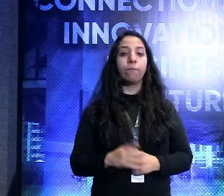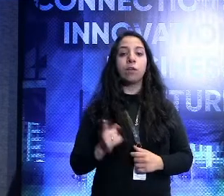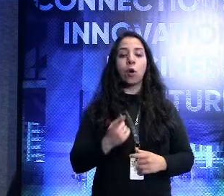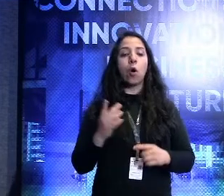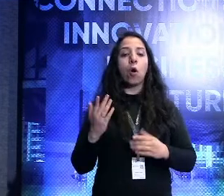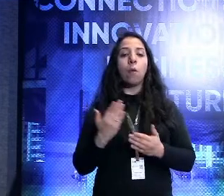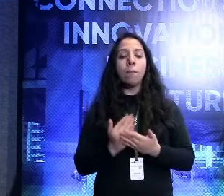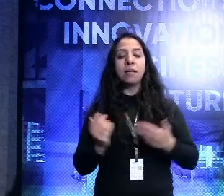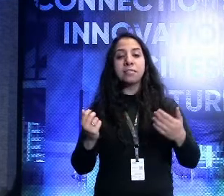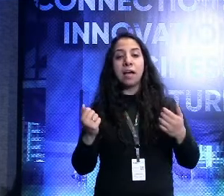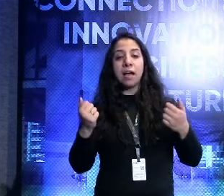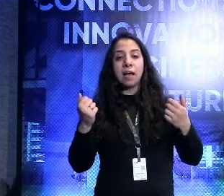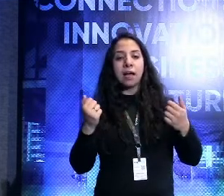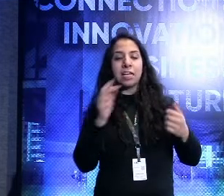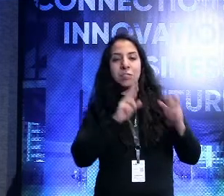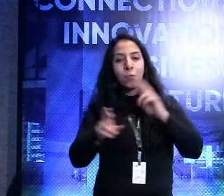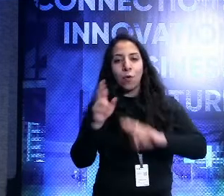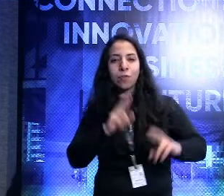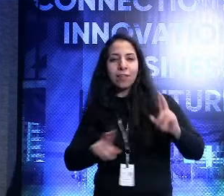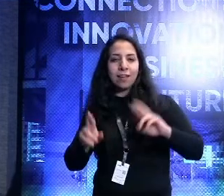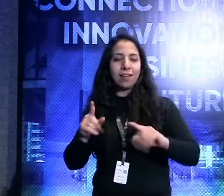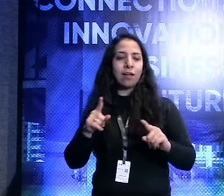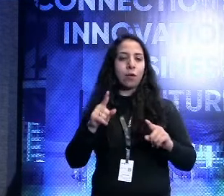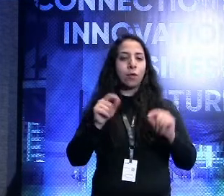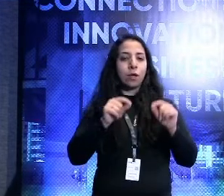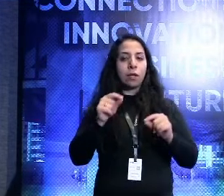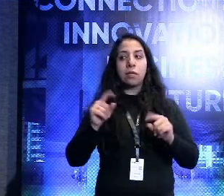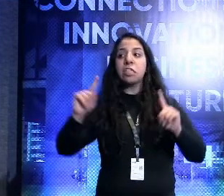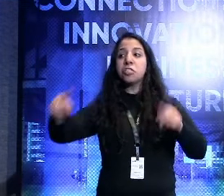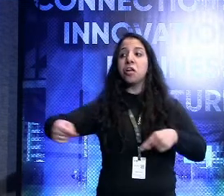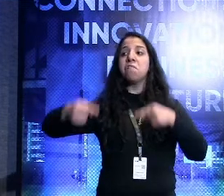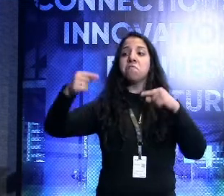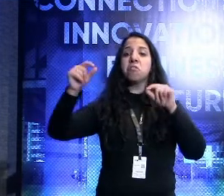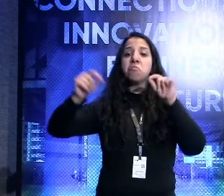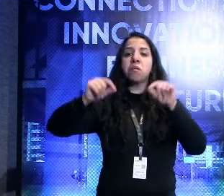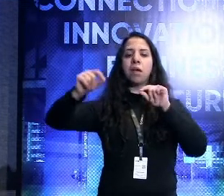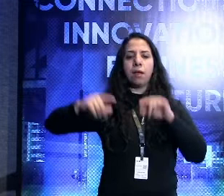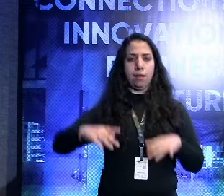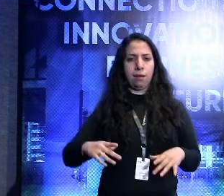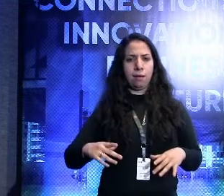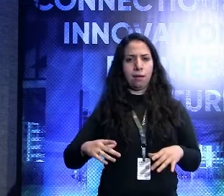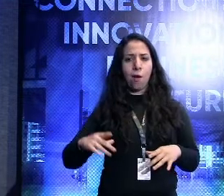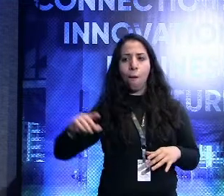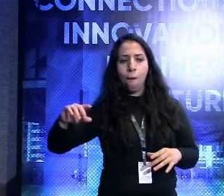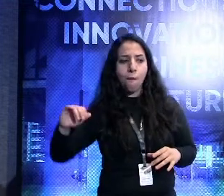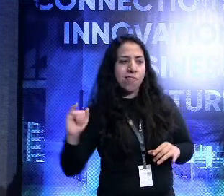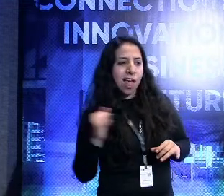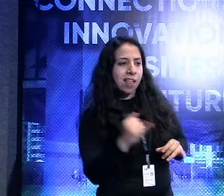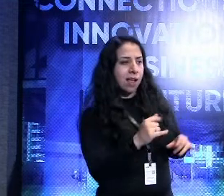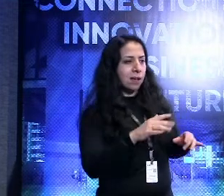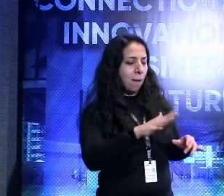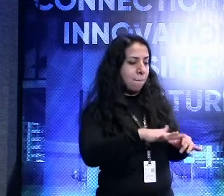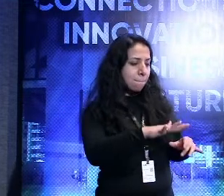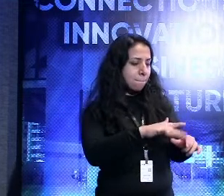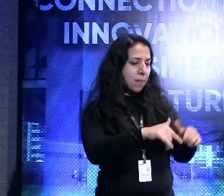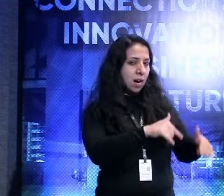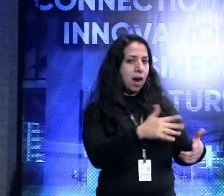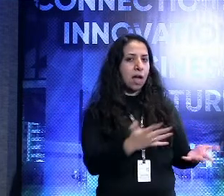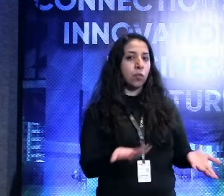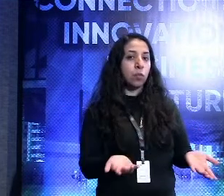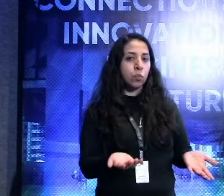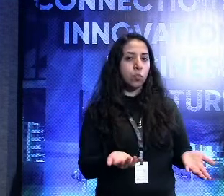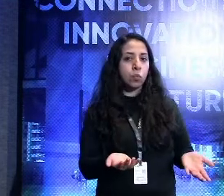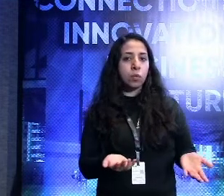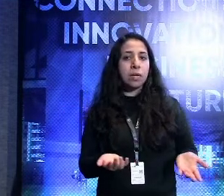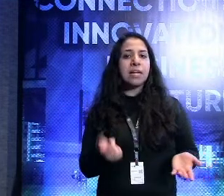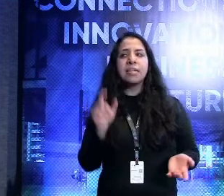qual é o desafio, qual é a oportunidade de mercado, quem é o meu consumidor, o que ele está querendo, como é que a gente encontra a